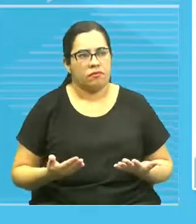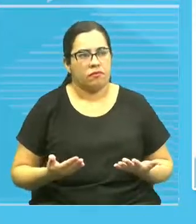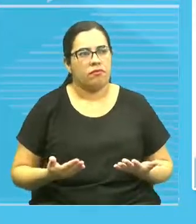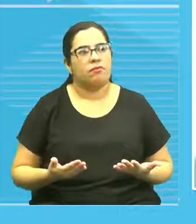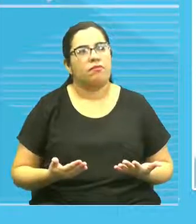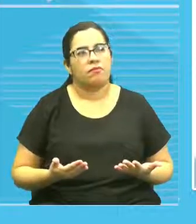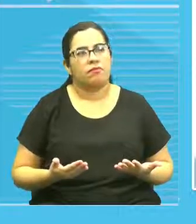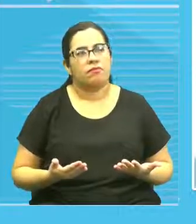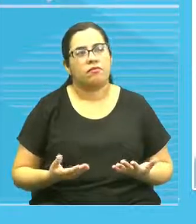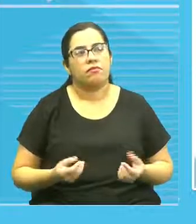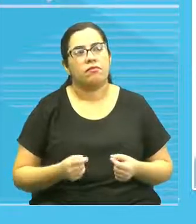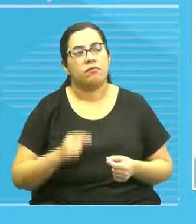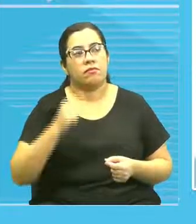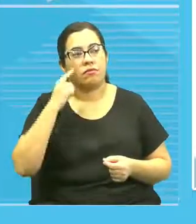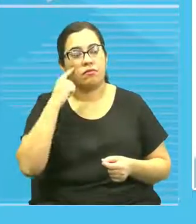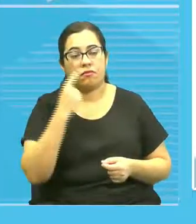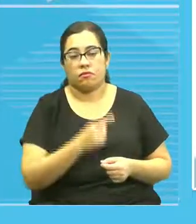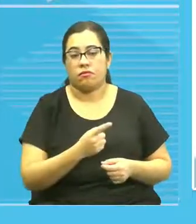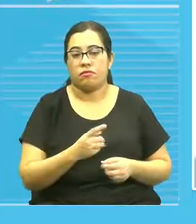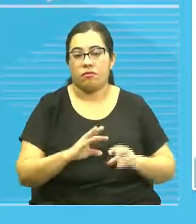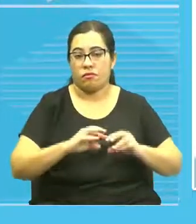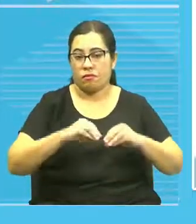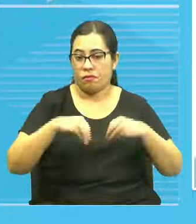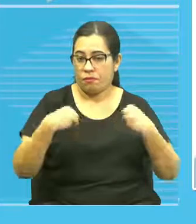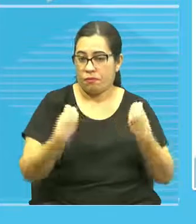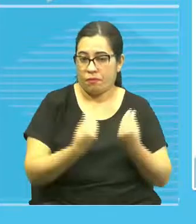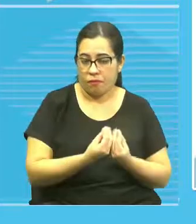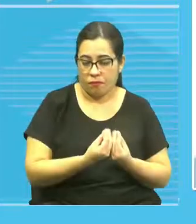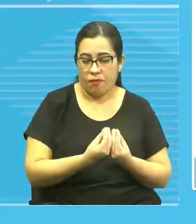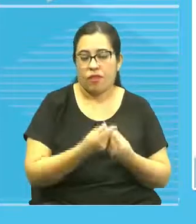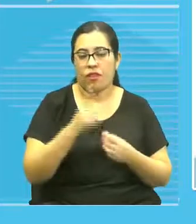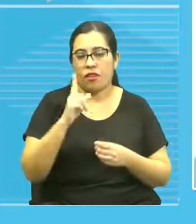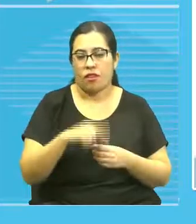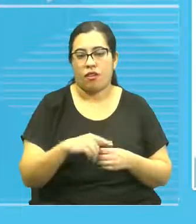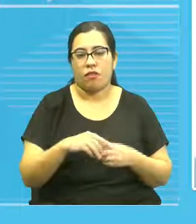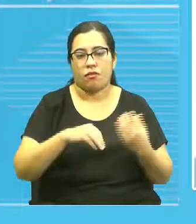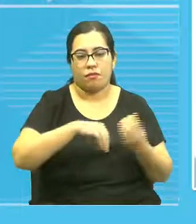uma solução, ela é feita de soluto e solvente,